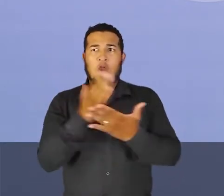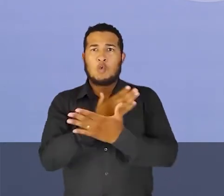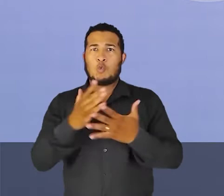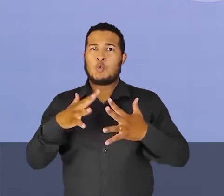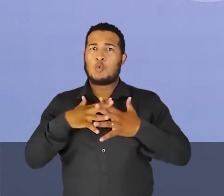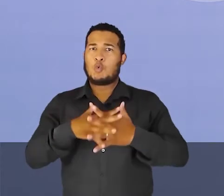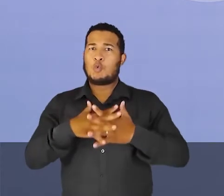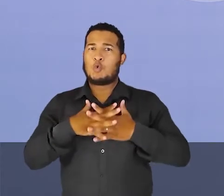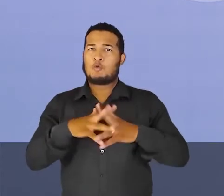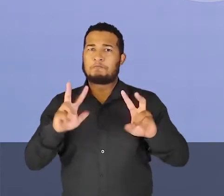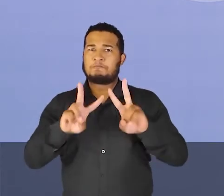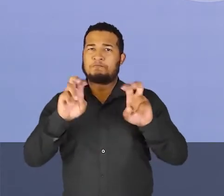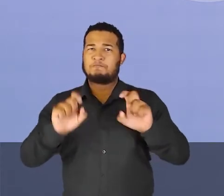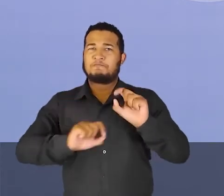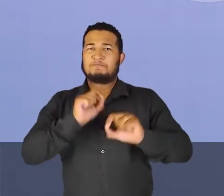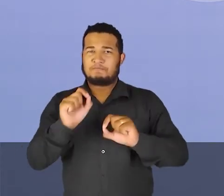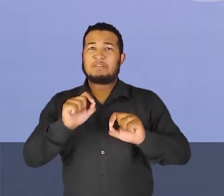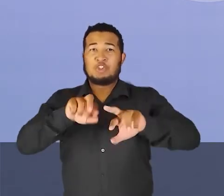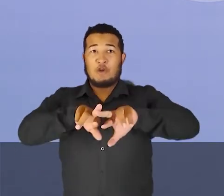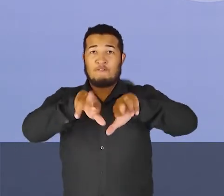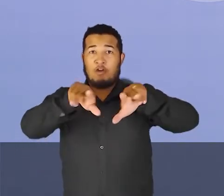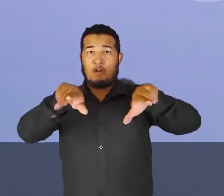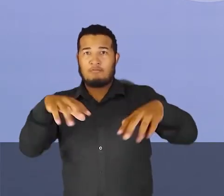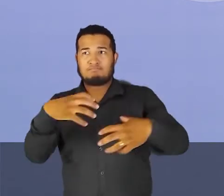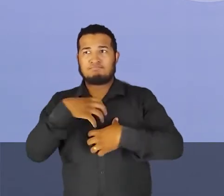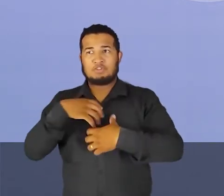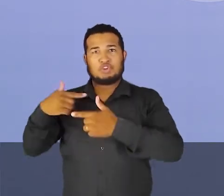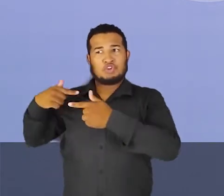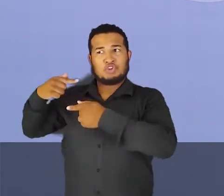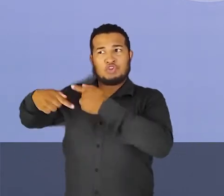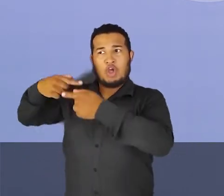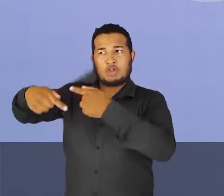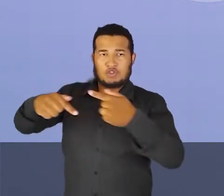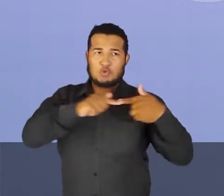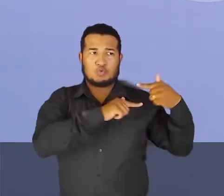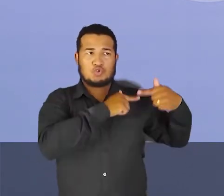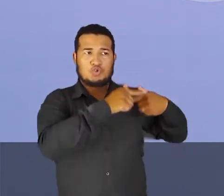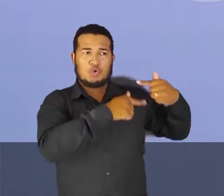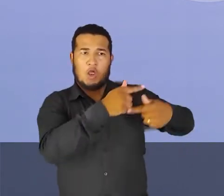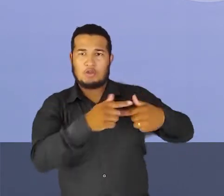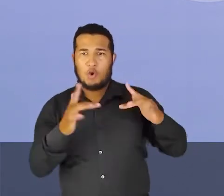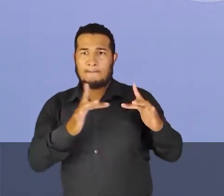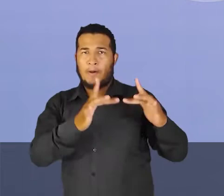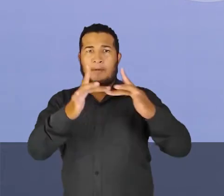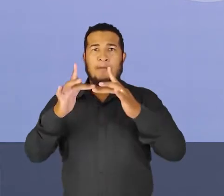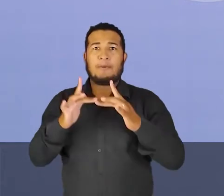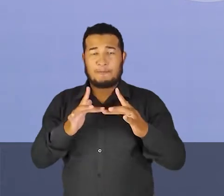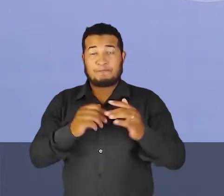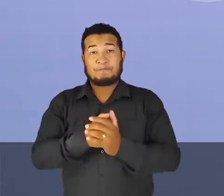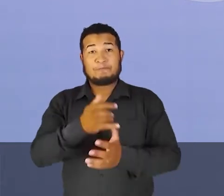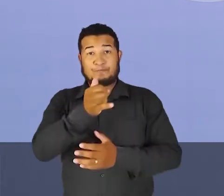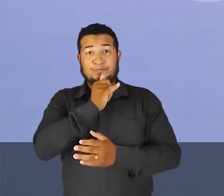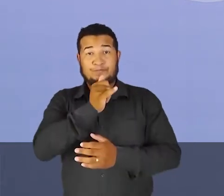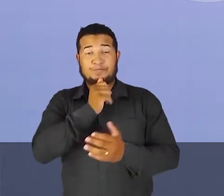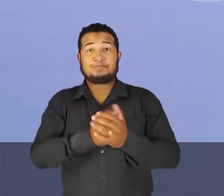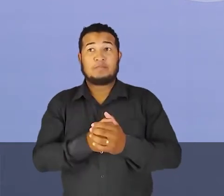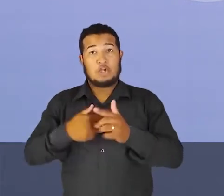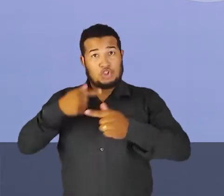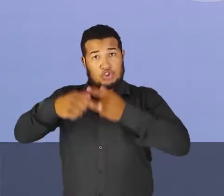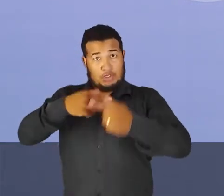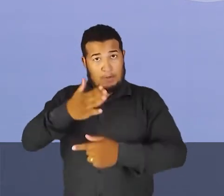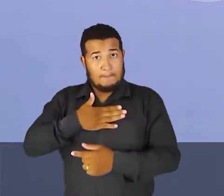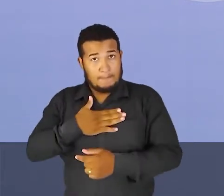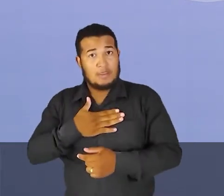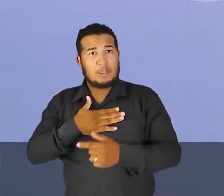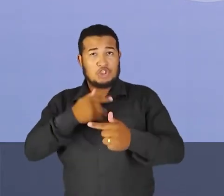muito complicadas em relação às diferentes gerações que convivem entre si. Nós estamos falando aqui, por exemplo, da